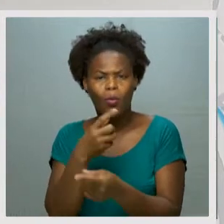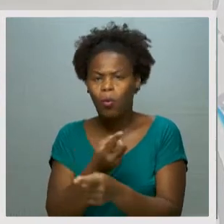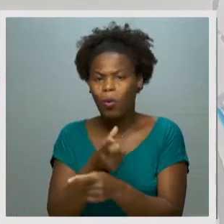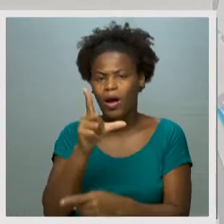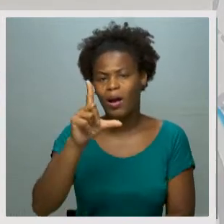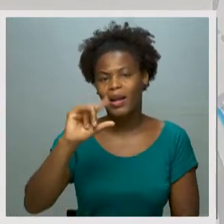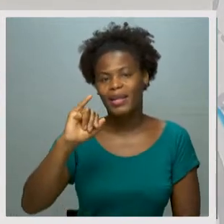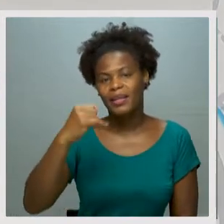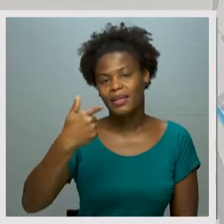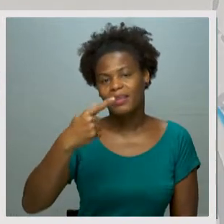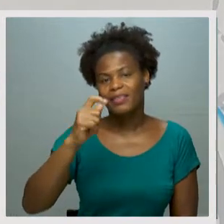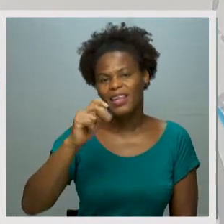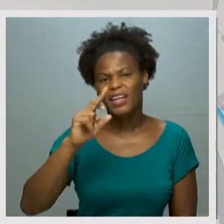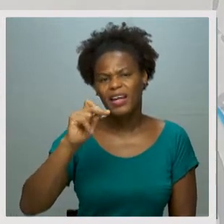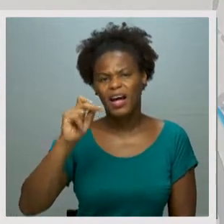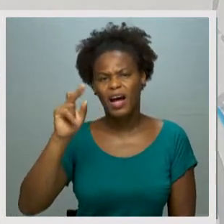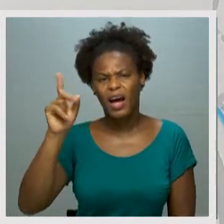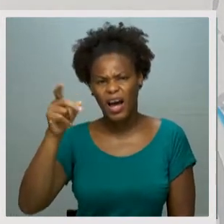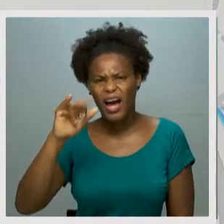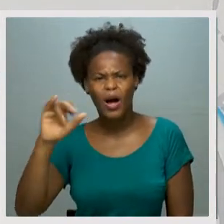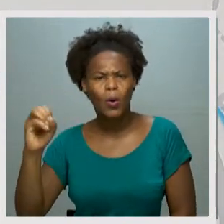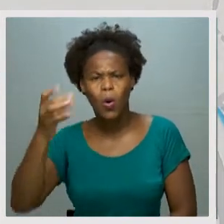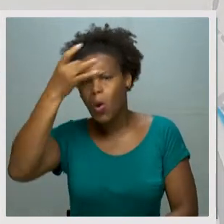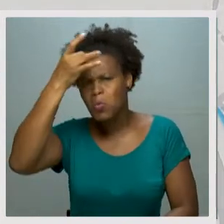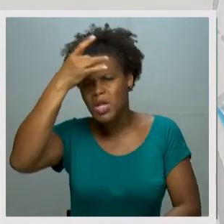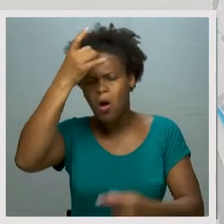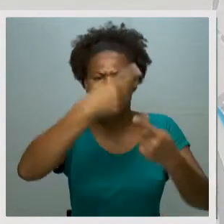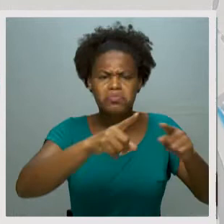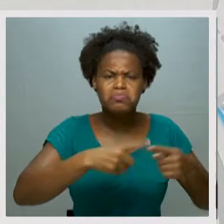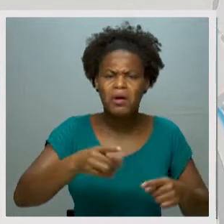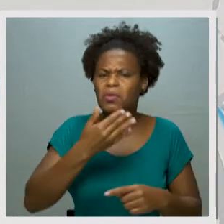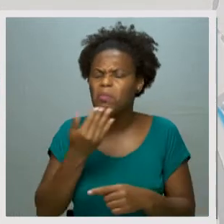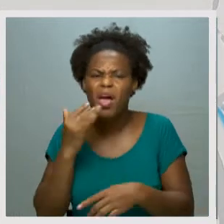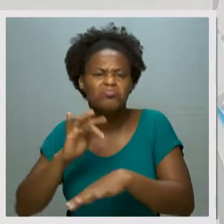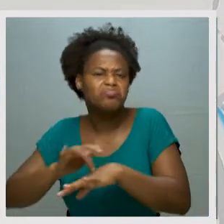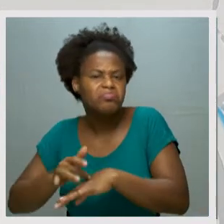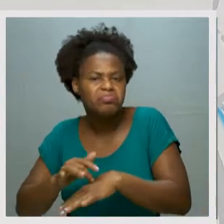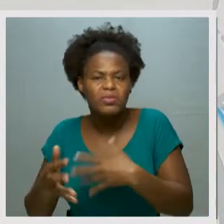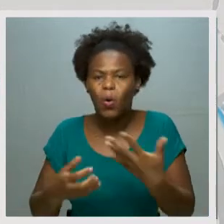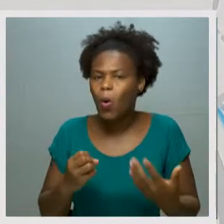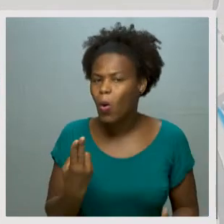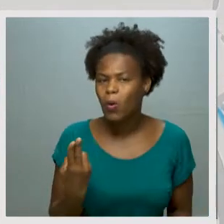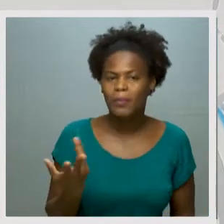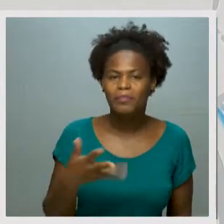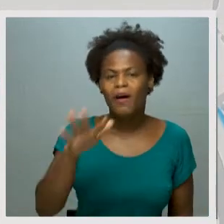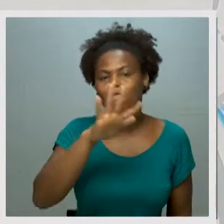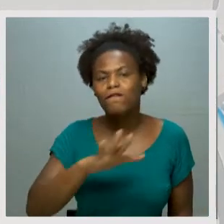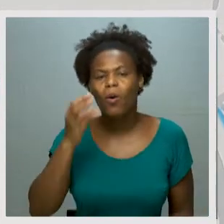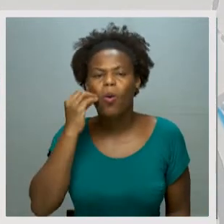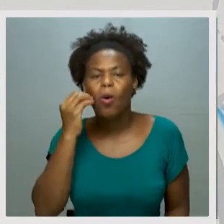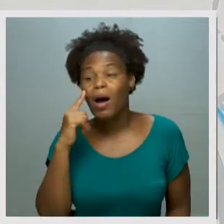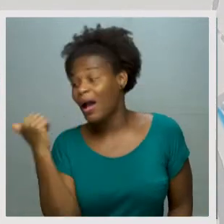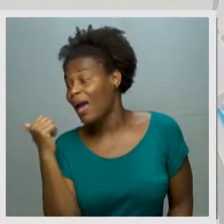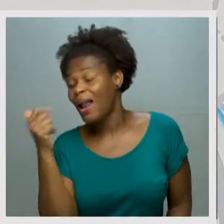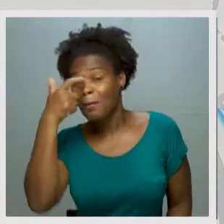é aquilo que é o subjetivo, ou seja, vem da sensibilidade ou então de forma